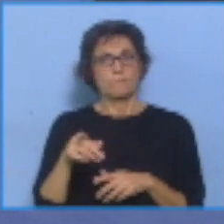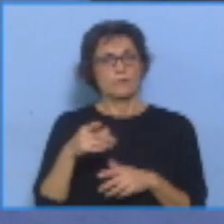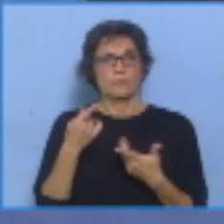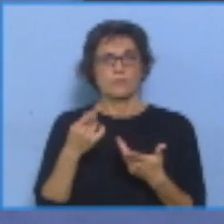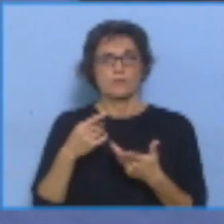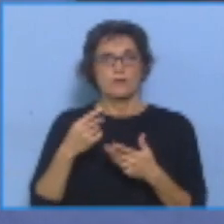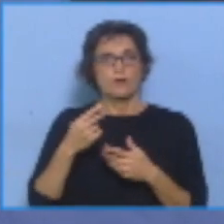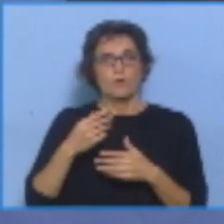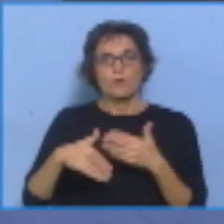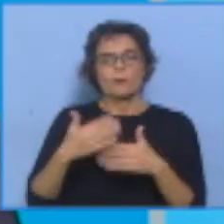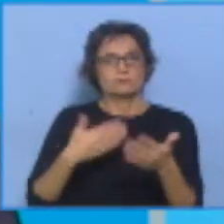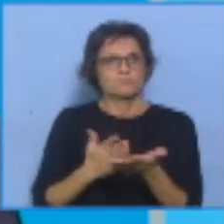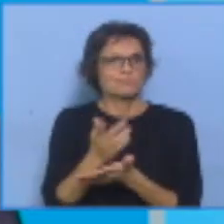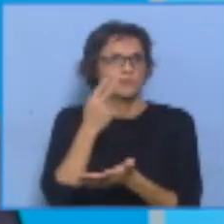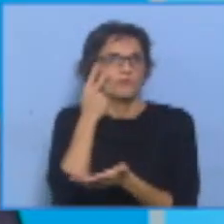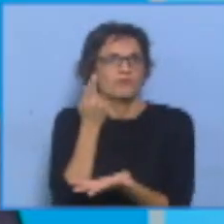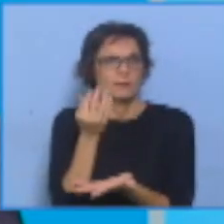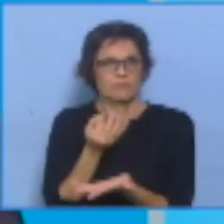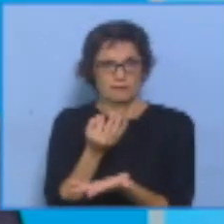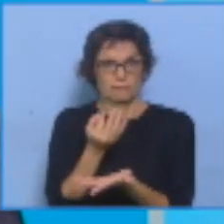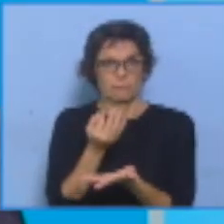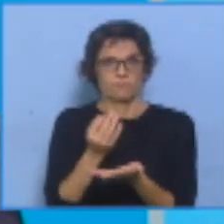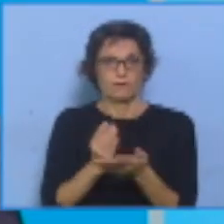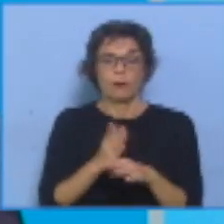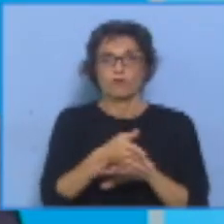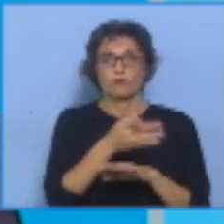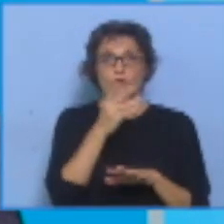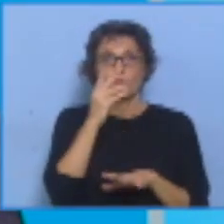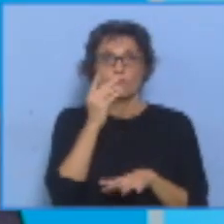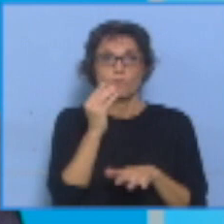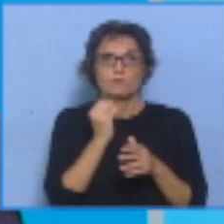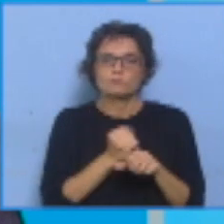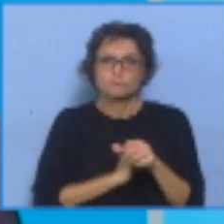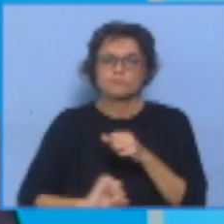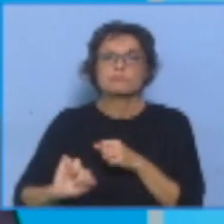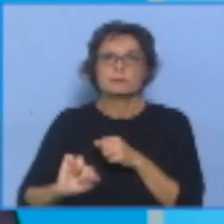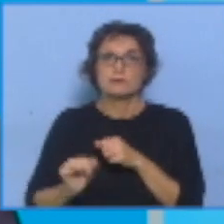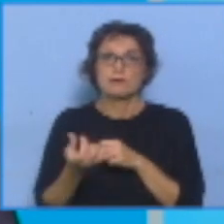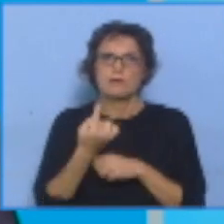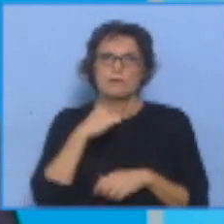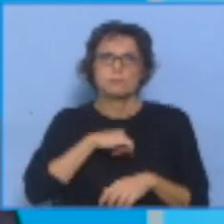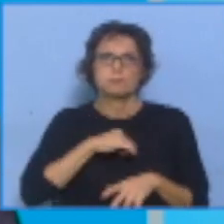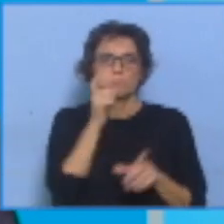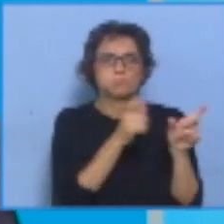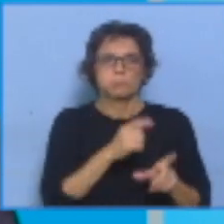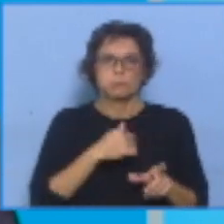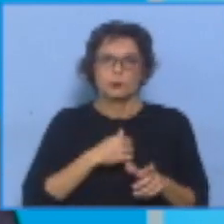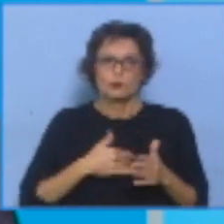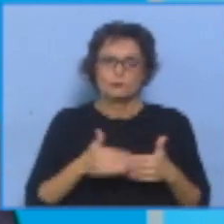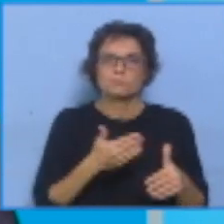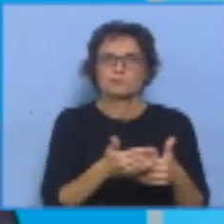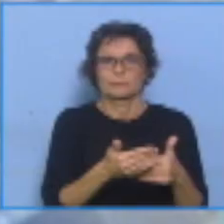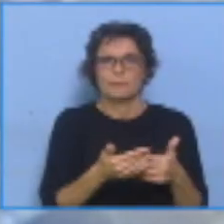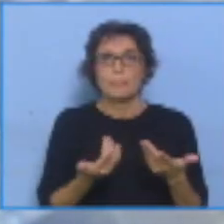atual, por outro lado, que está presente no espírito e no coração das pessoas. E toca muitas pessoas,